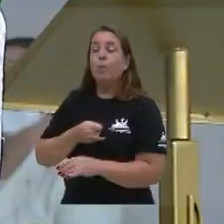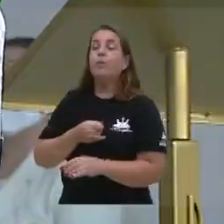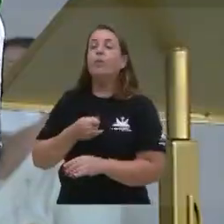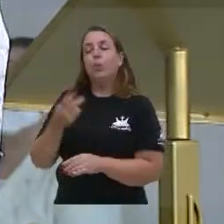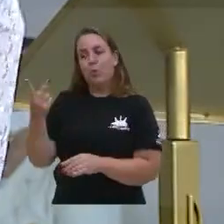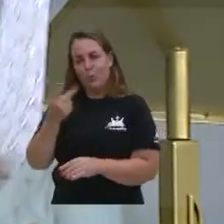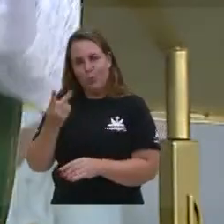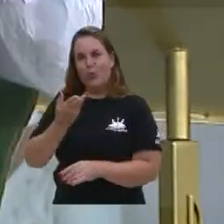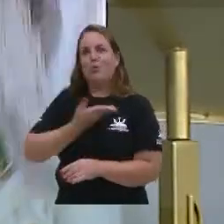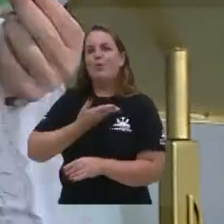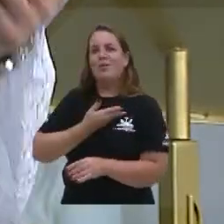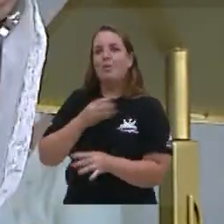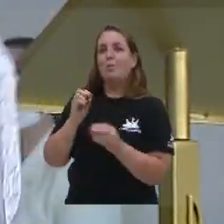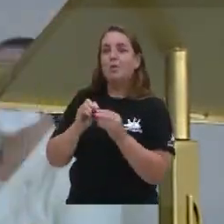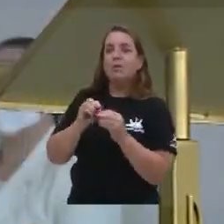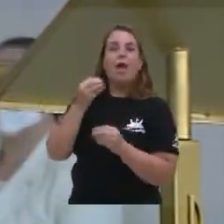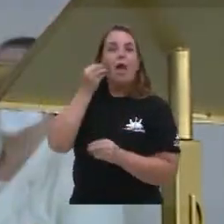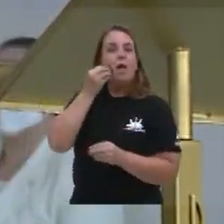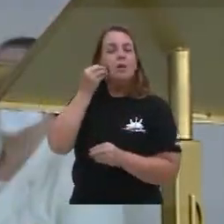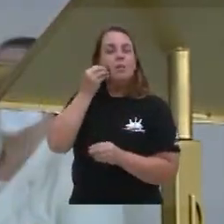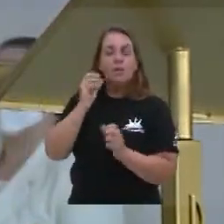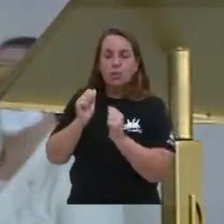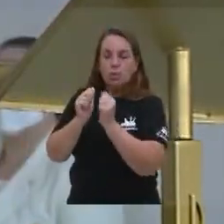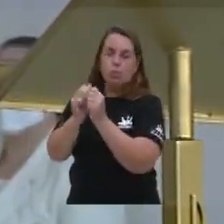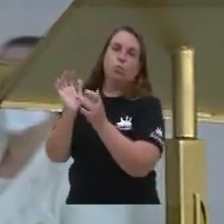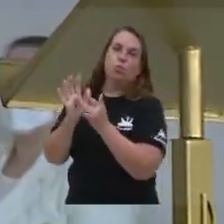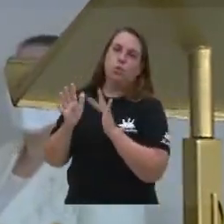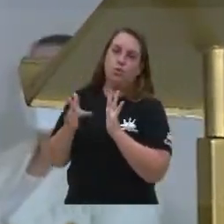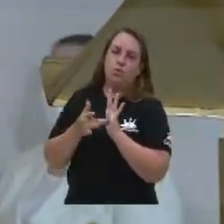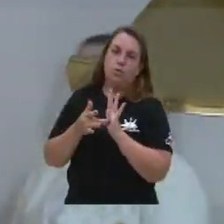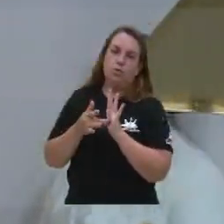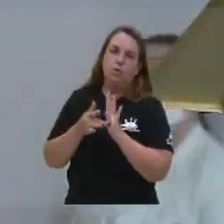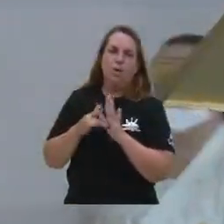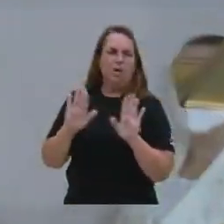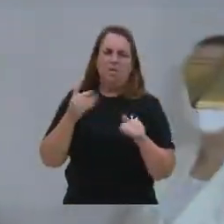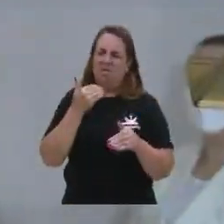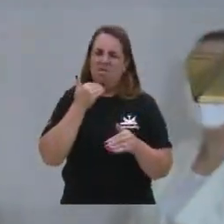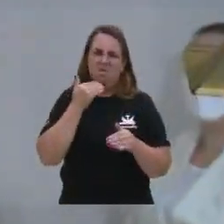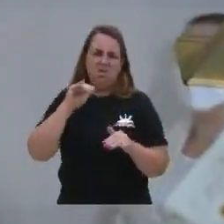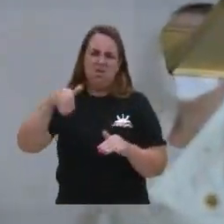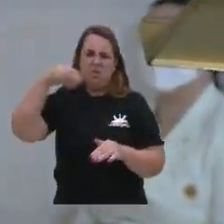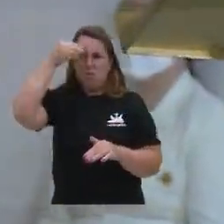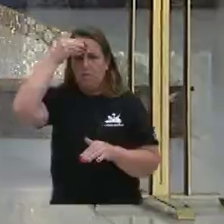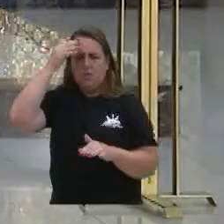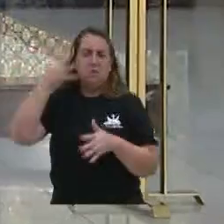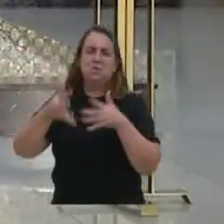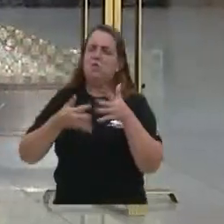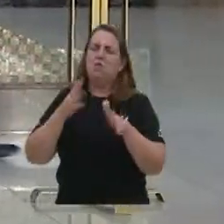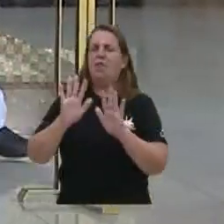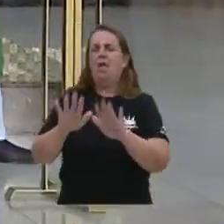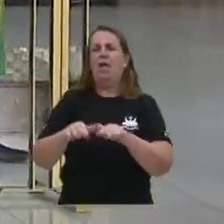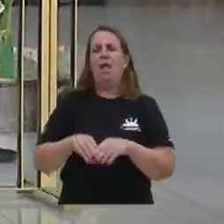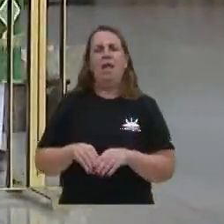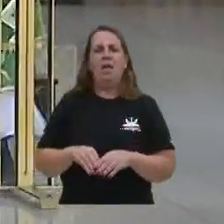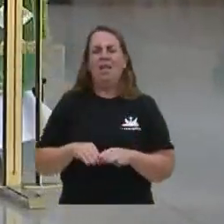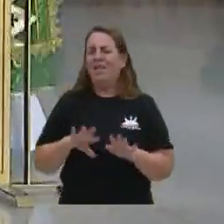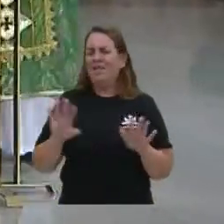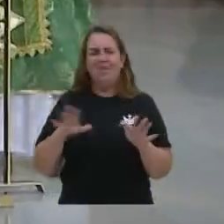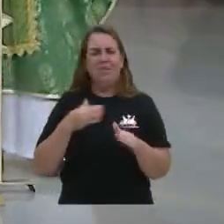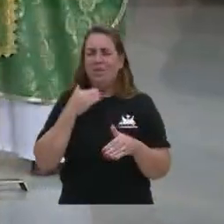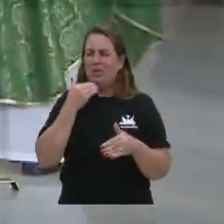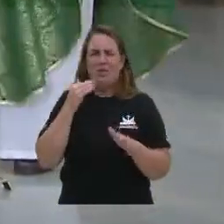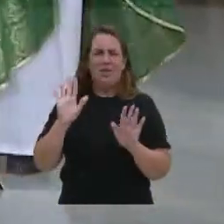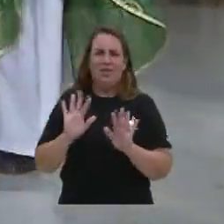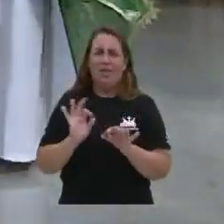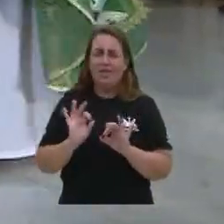discípulo, fizesse a experiência com Jesus. E não adiantava João Batista dizer, não se tratava de